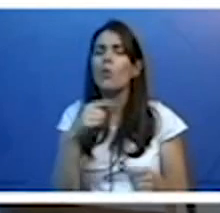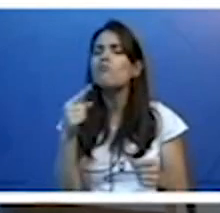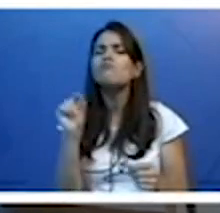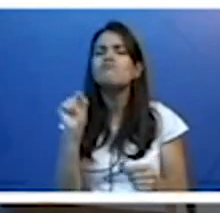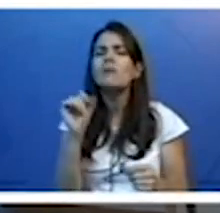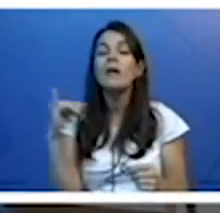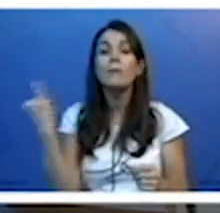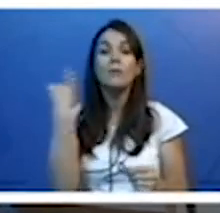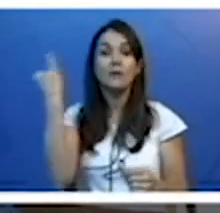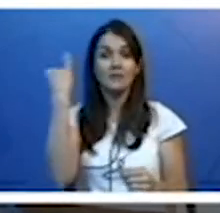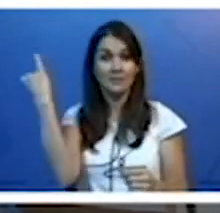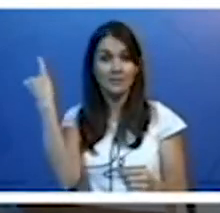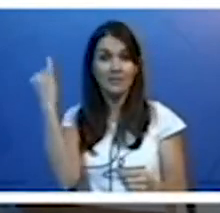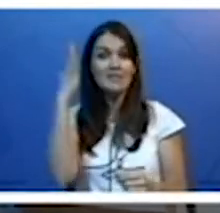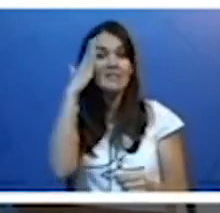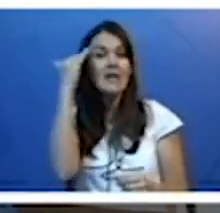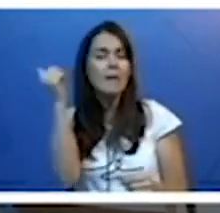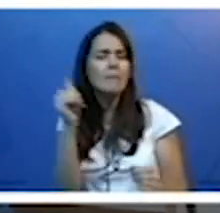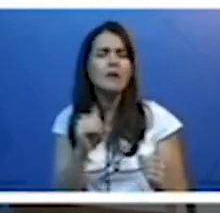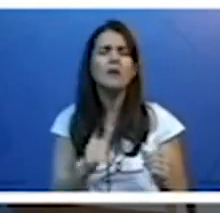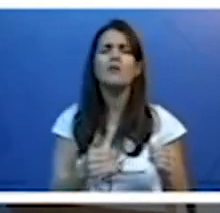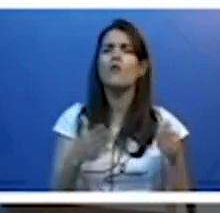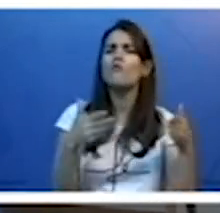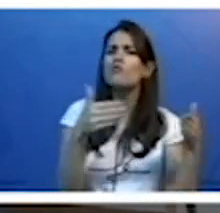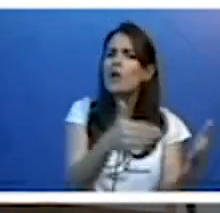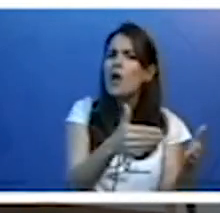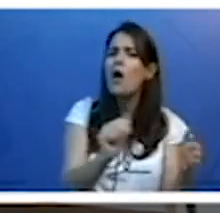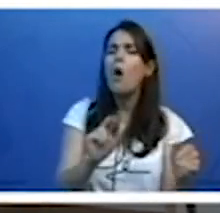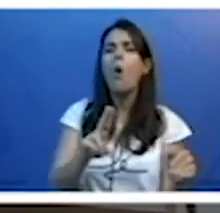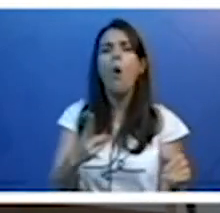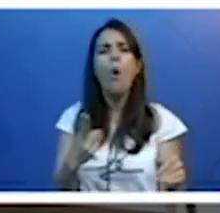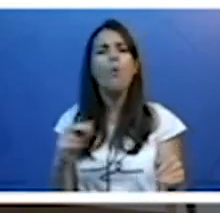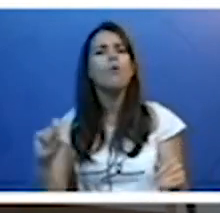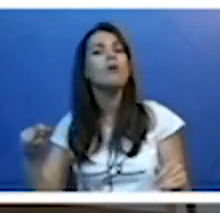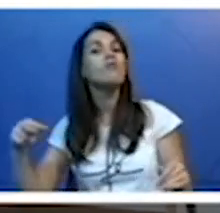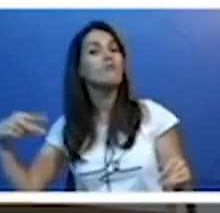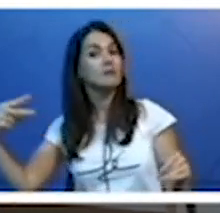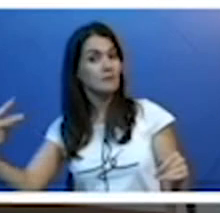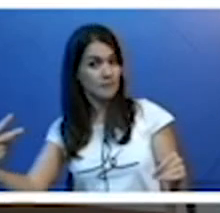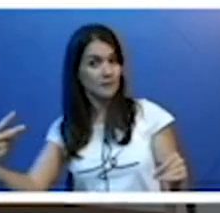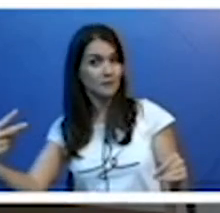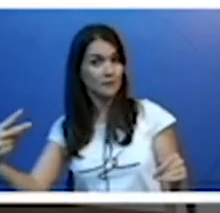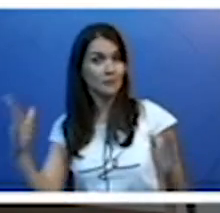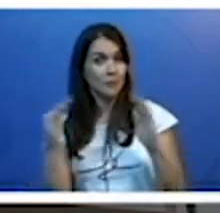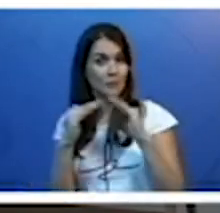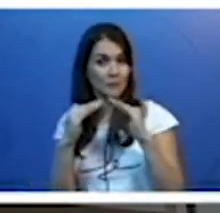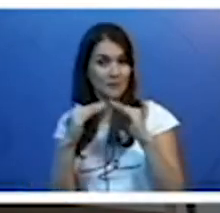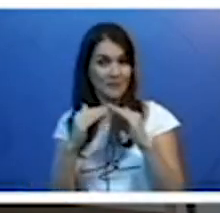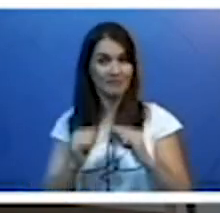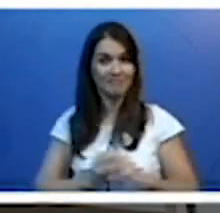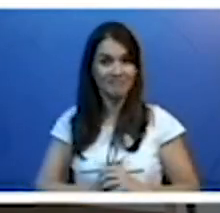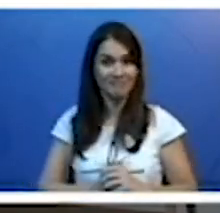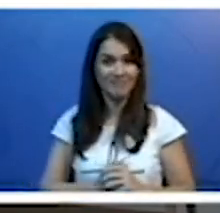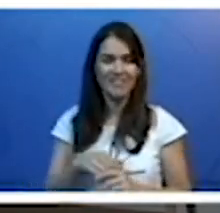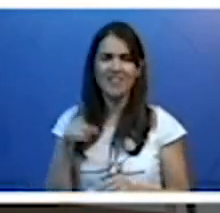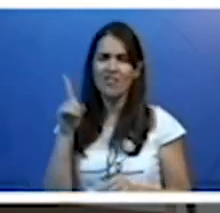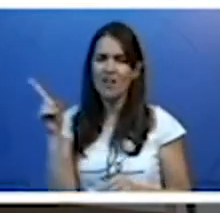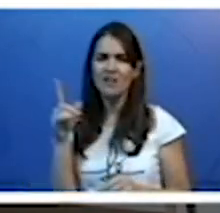importante? Saber identificar se é diretamente proporcional ou inversamente proporcional. Essa é a